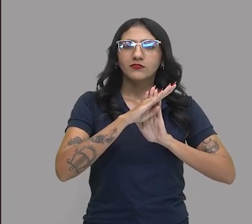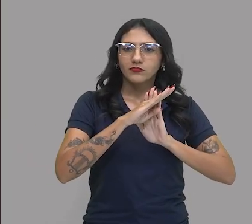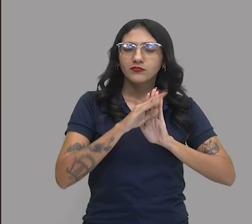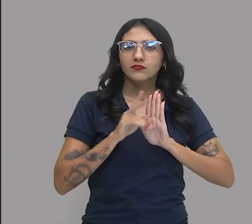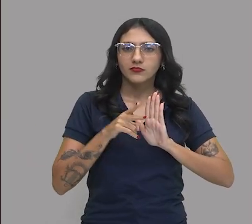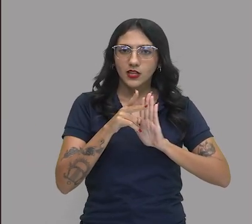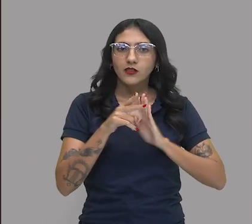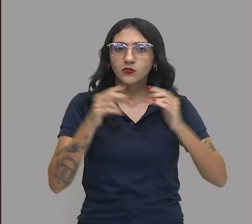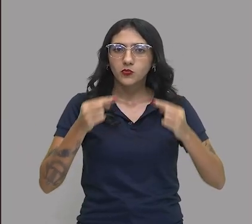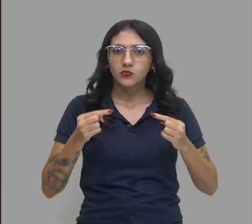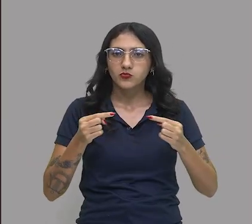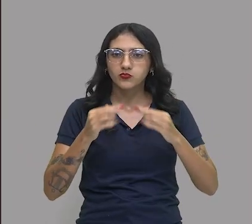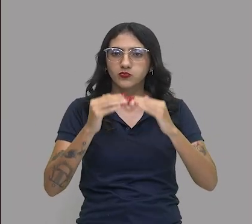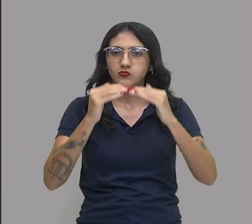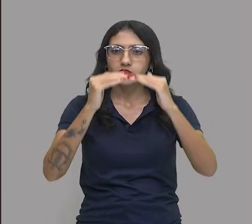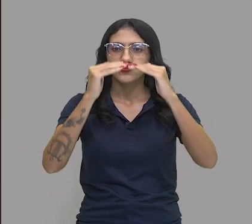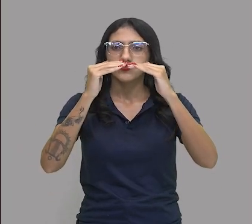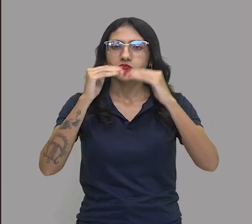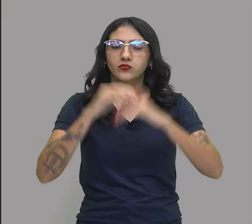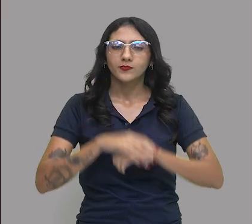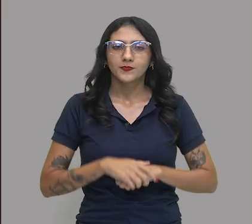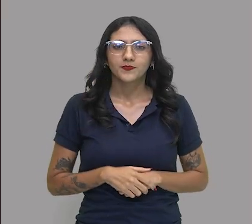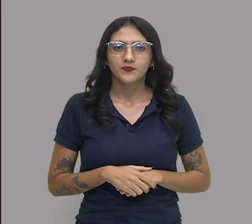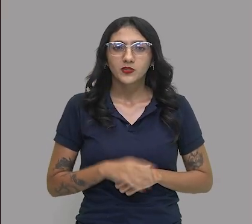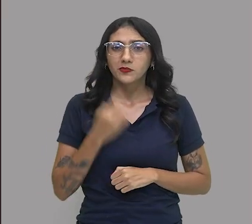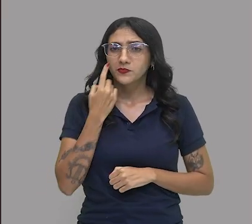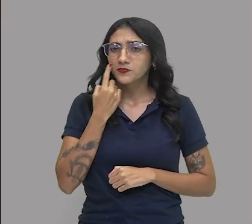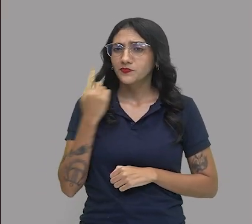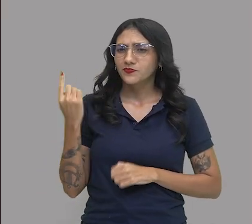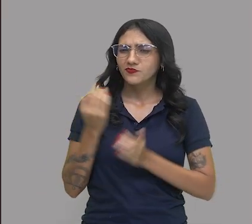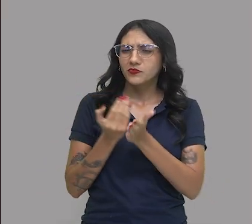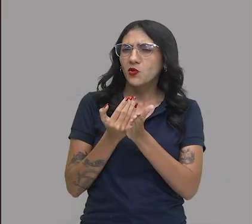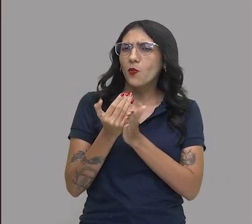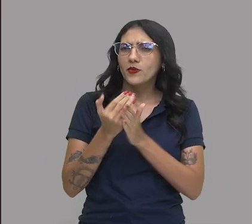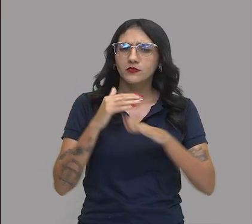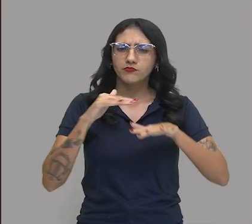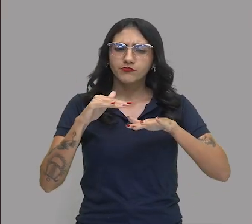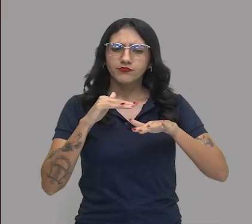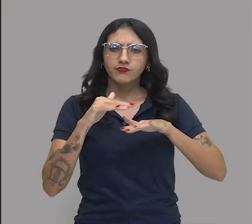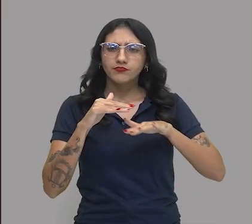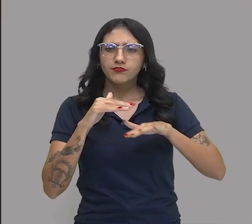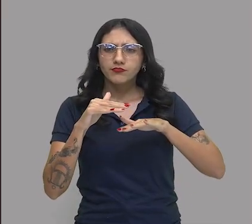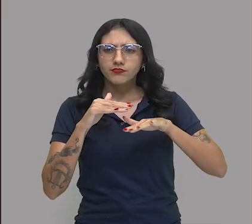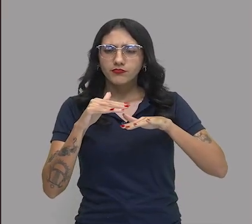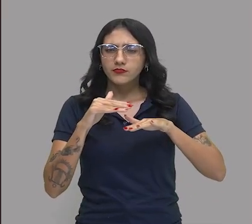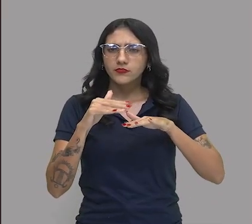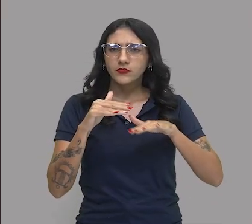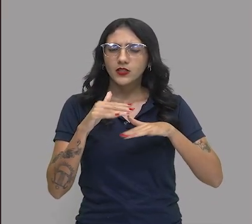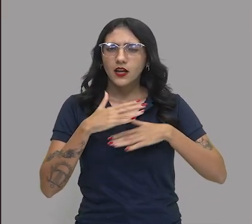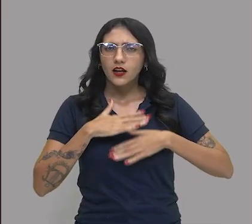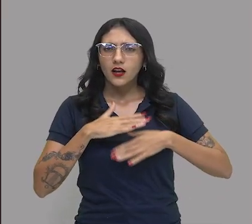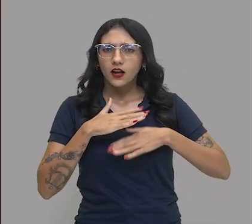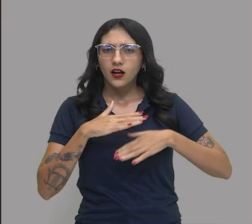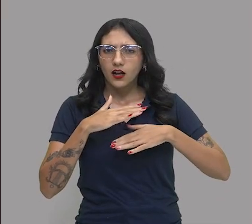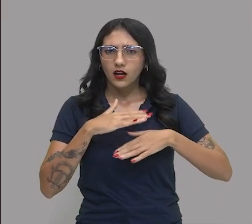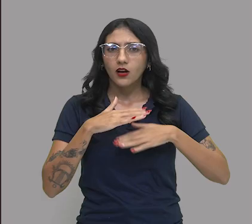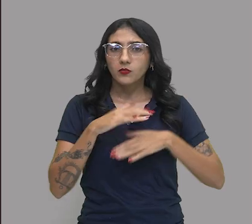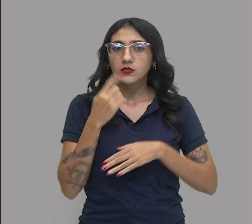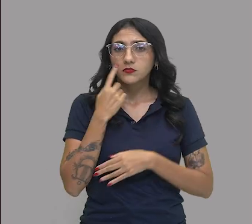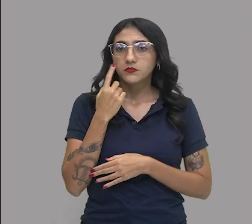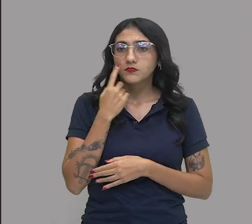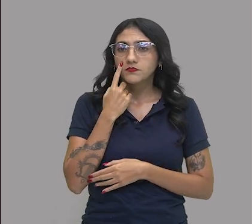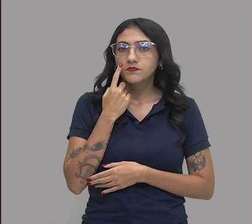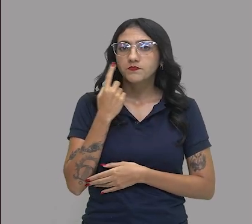maior agitação. Veja novamente, no início as moléculas estavam mais lentas. E aí, olha só, quando a temperatura aumentar,